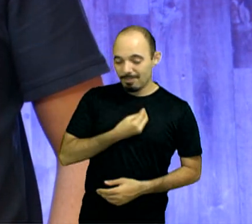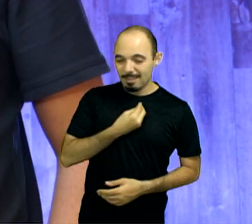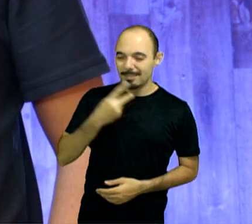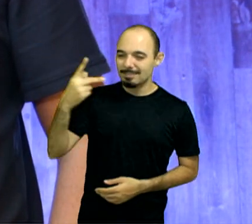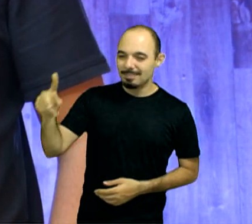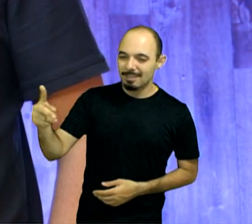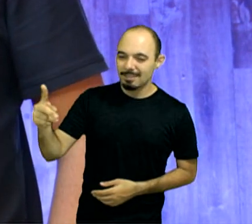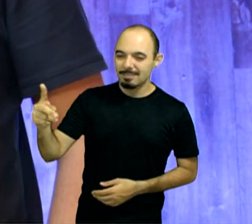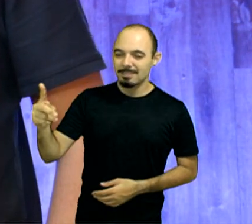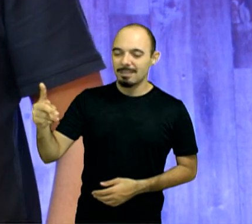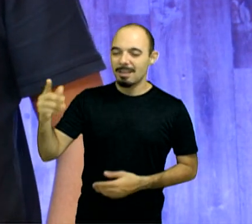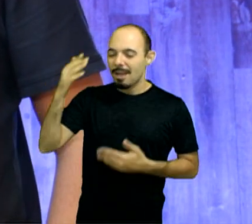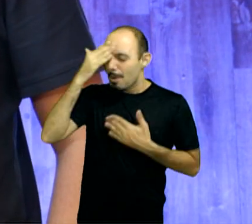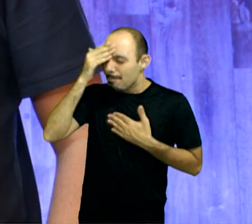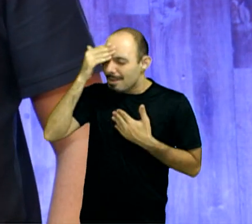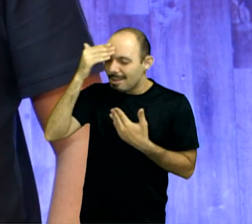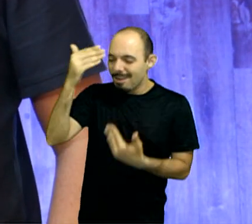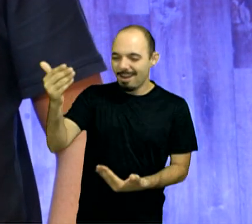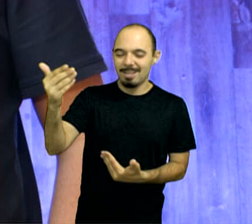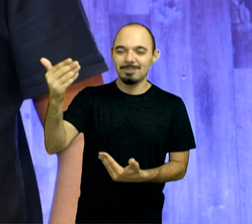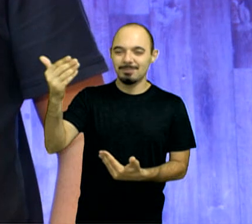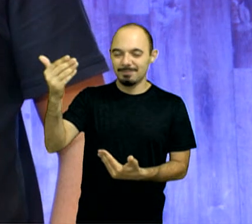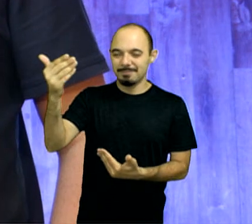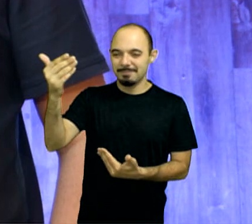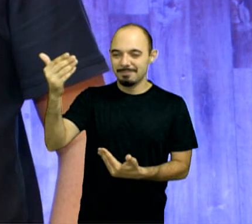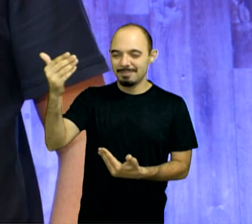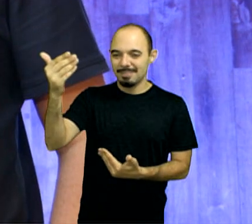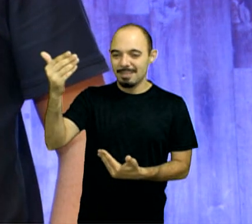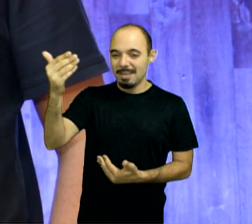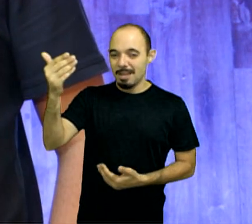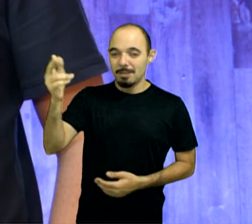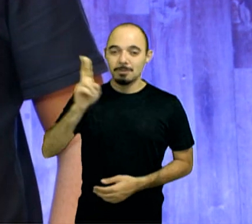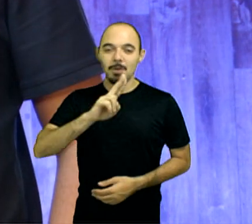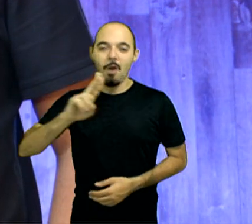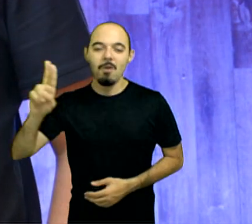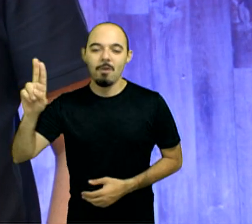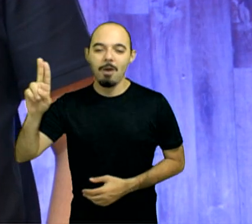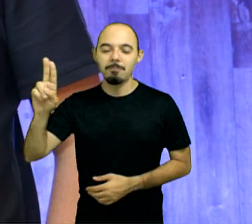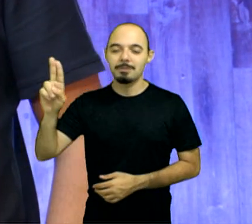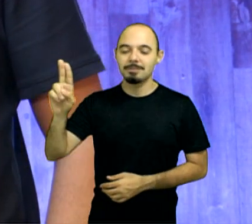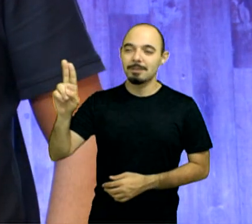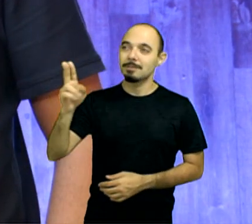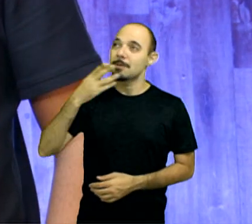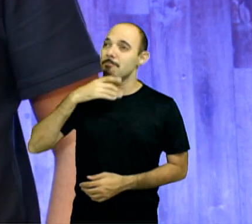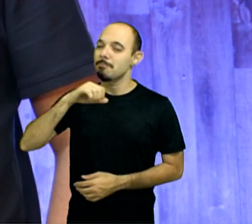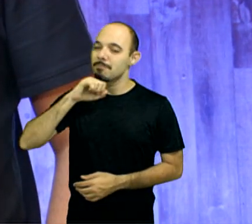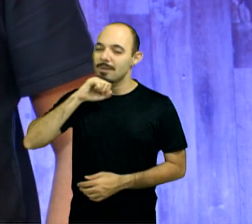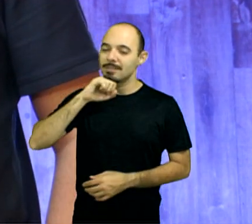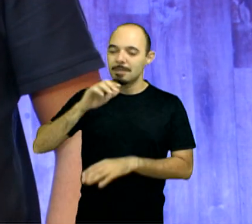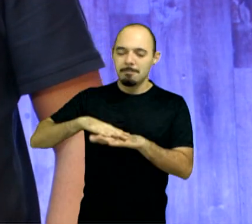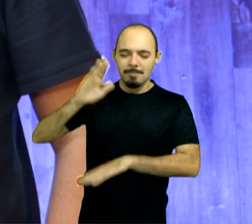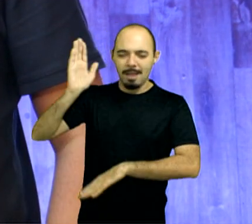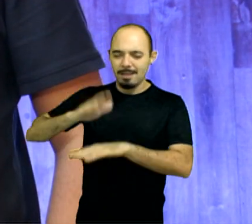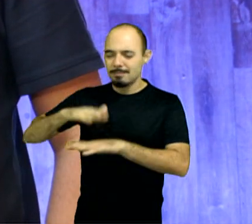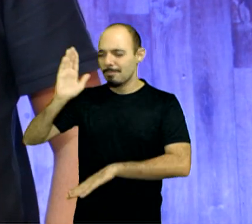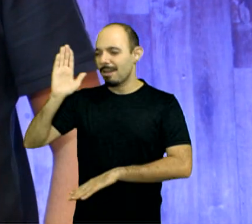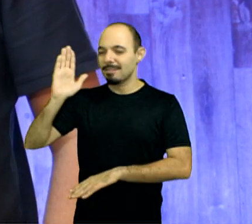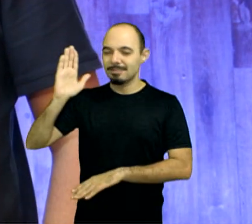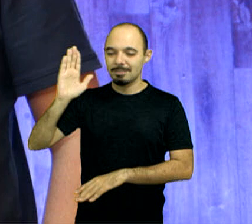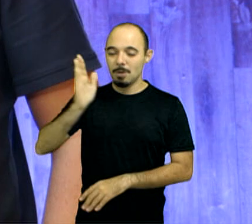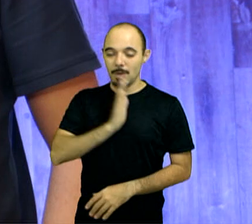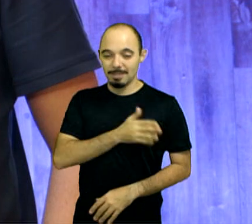Senhor, muito obrigado. Que o Teu nome seja exaltado, Pai. Que cada vez mais seu coração